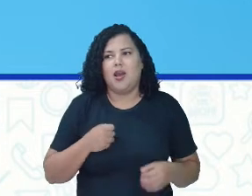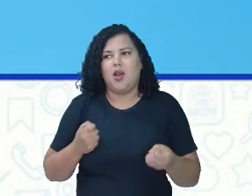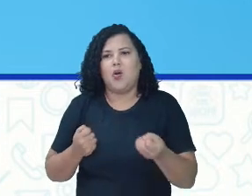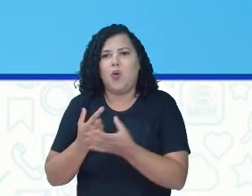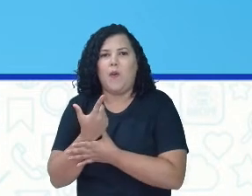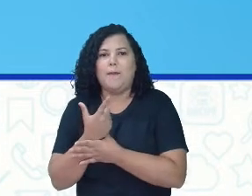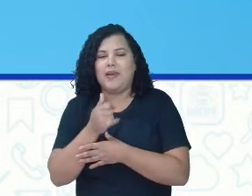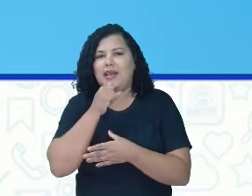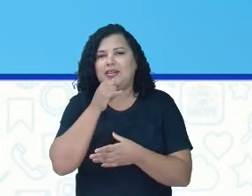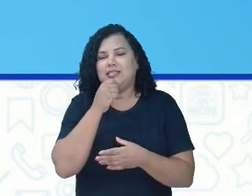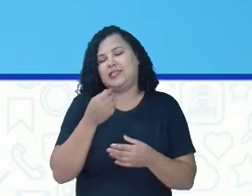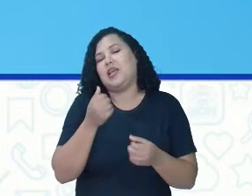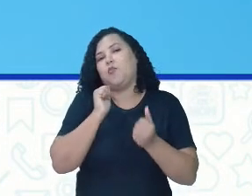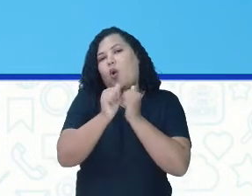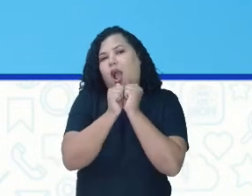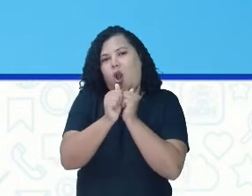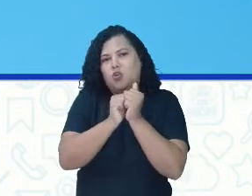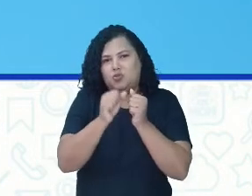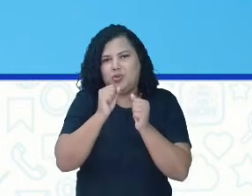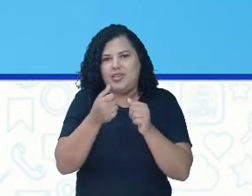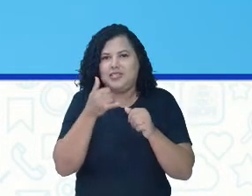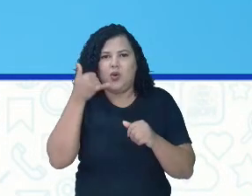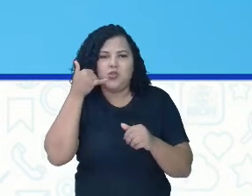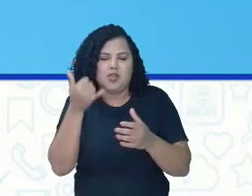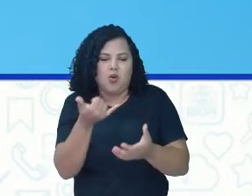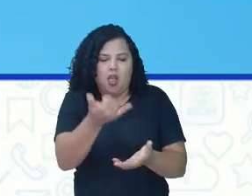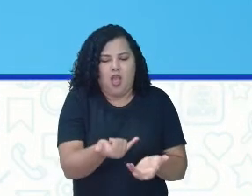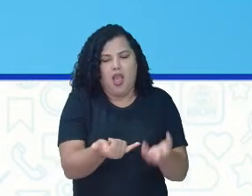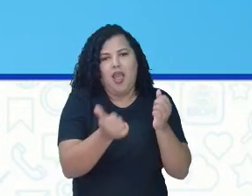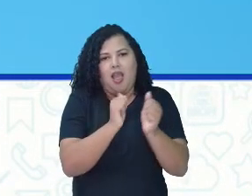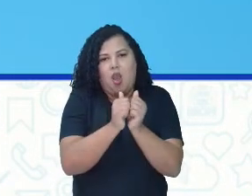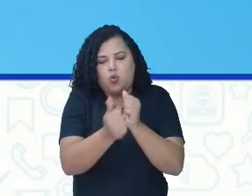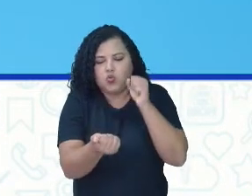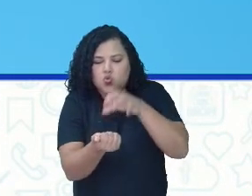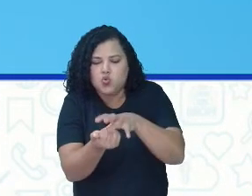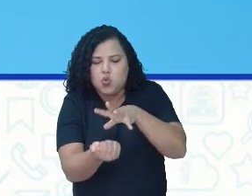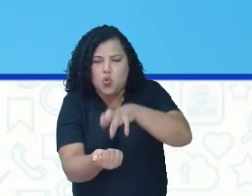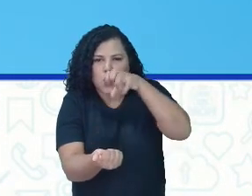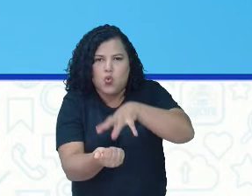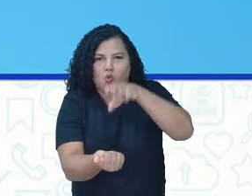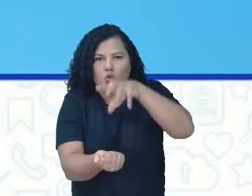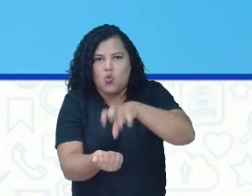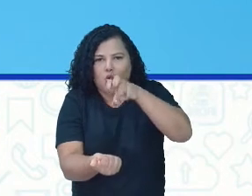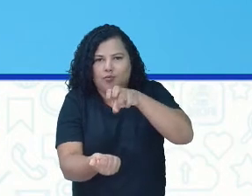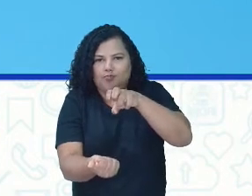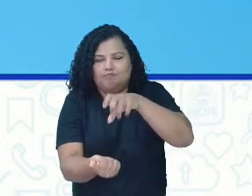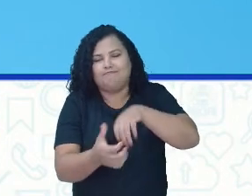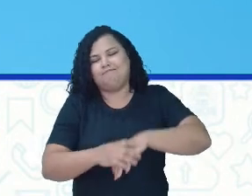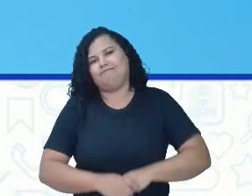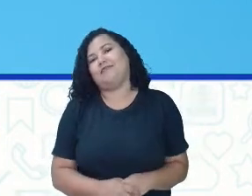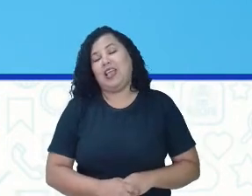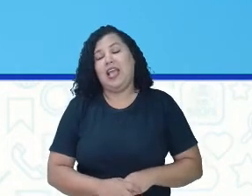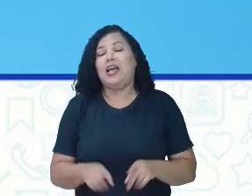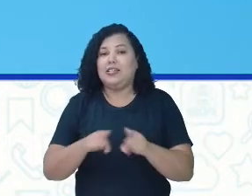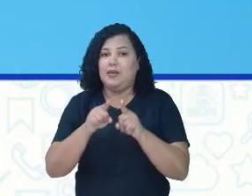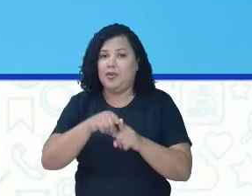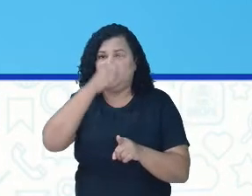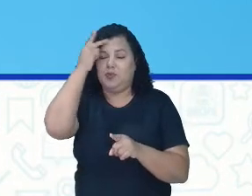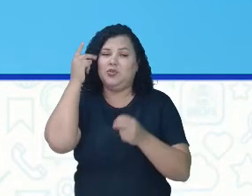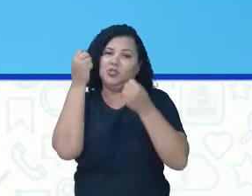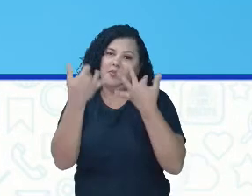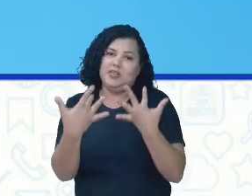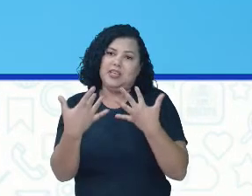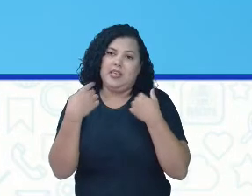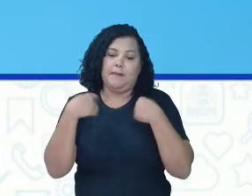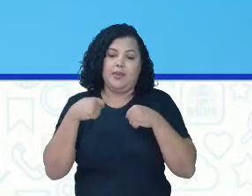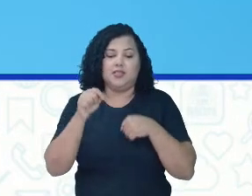Não dizem que mergulhando o aparelho em arroz cru, a água é absorvida e o problema se resolve? Dizem também que é preciso